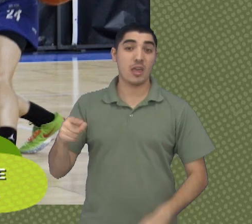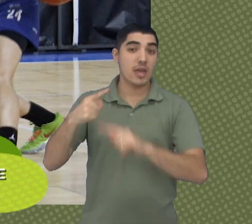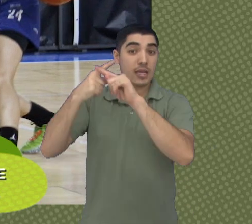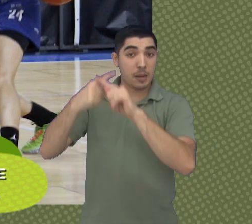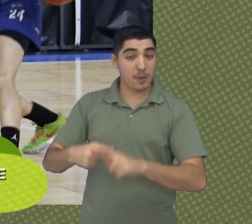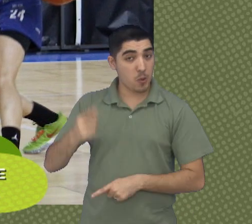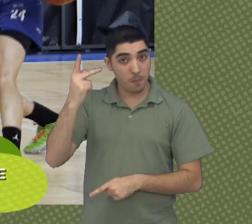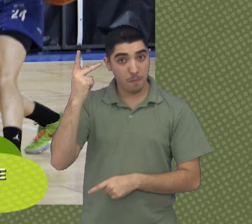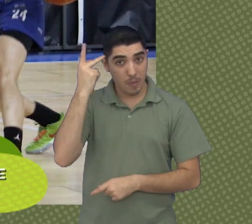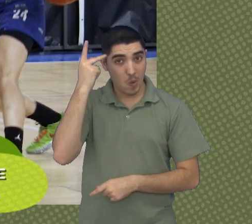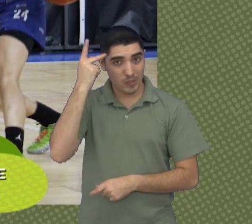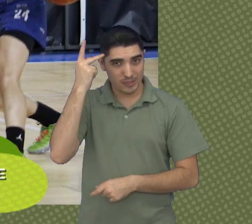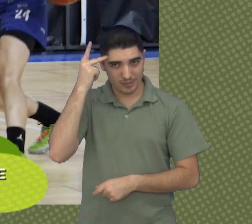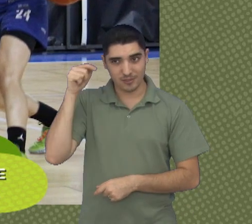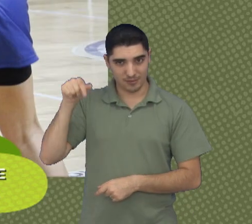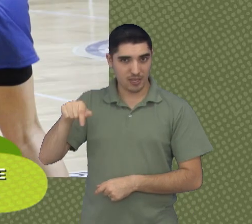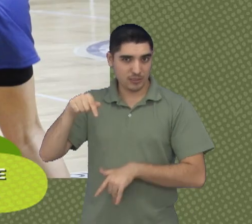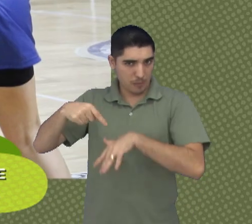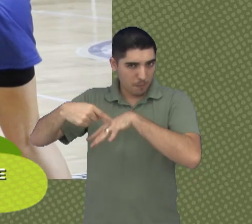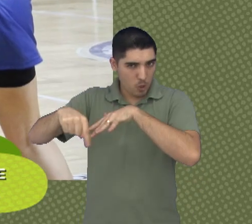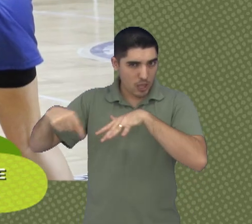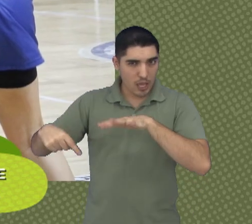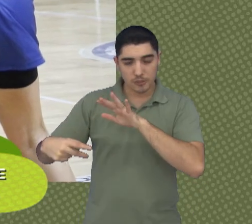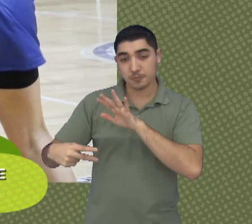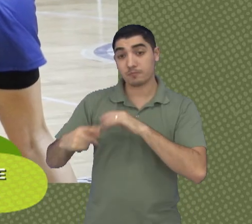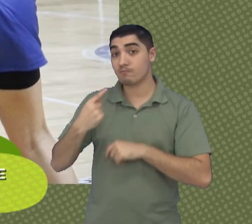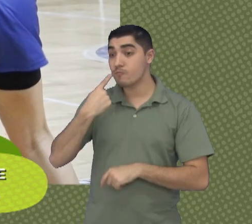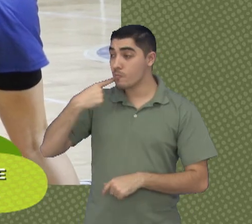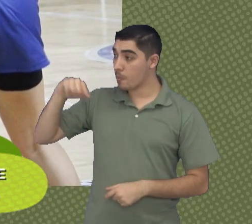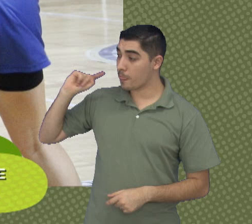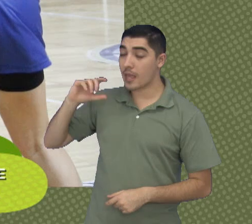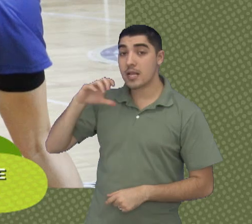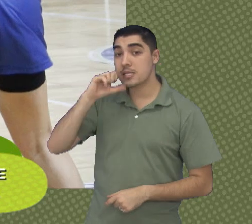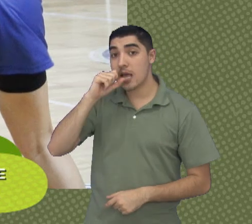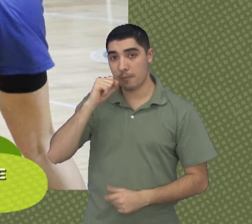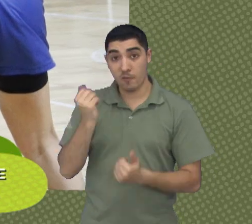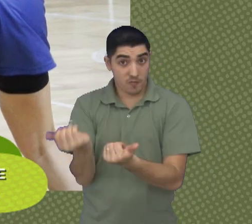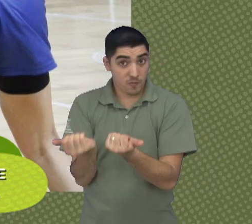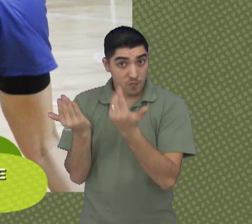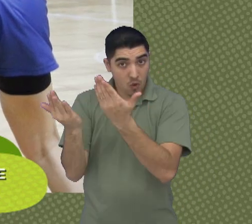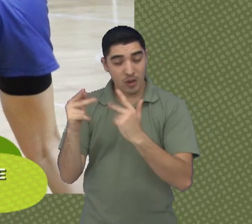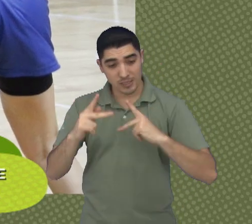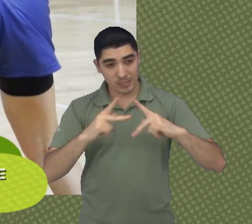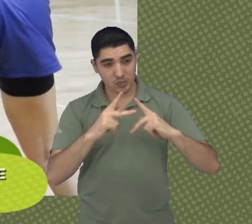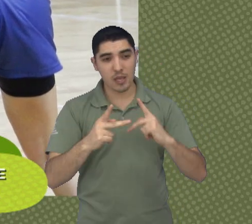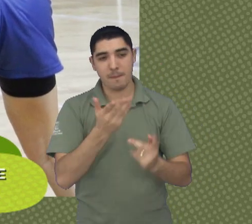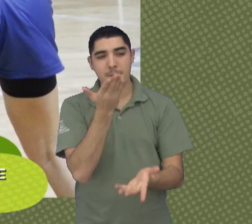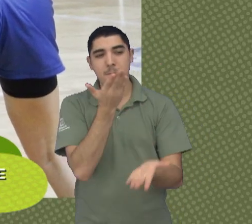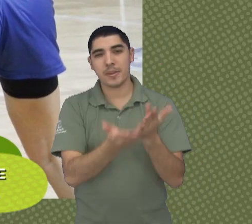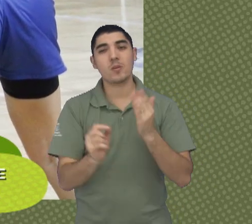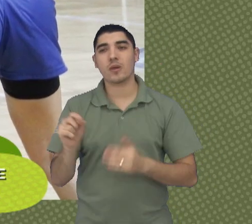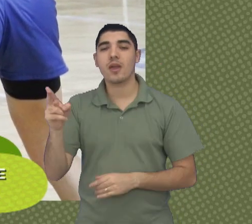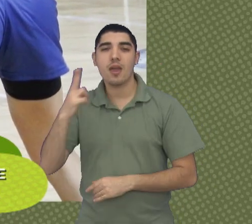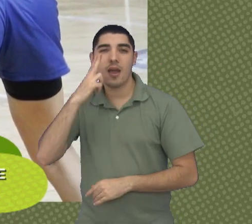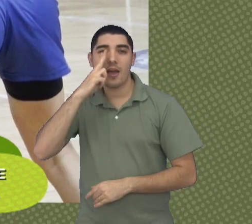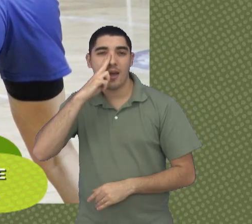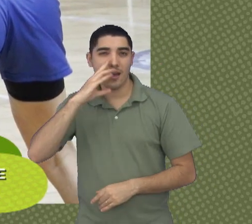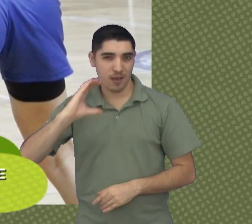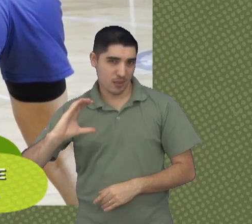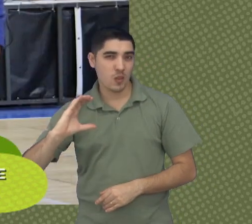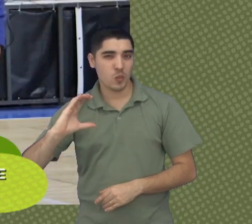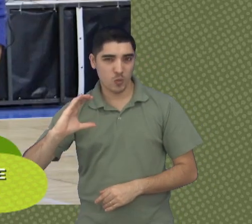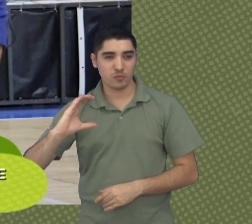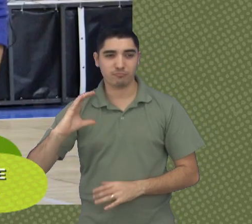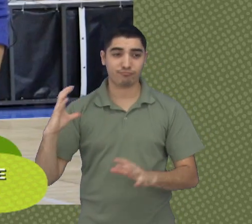Campeonato Paulista da modalidade. No último sábado, jogando fora de casa, as joseenses foram derrotadas pelo Catanduva por